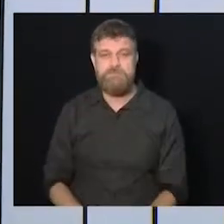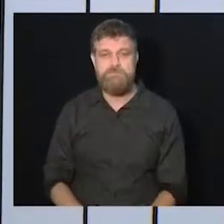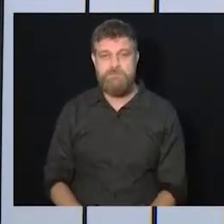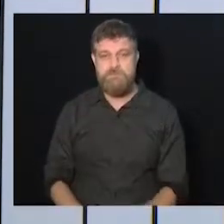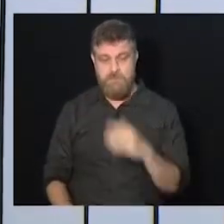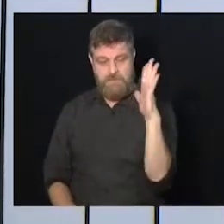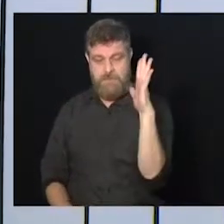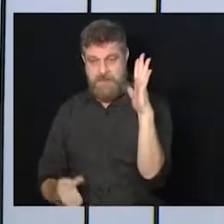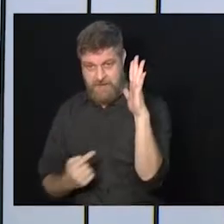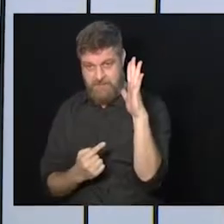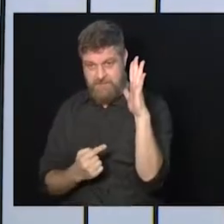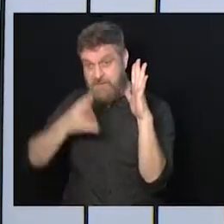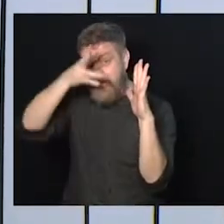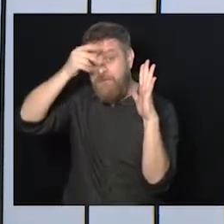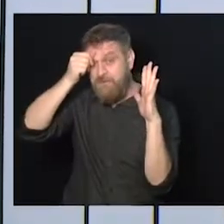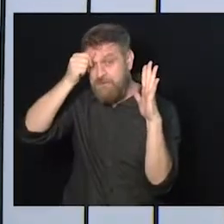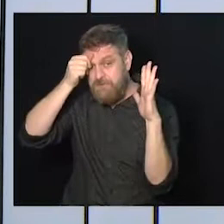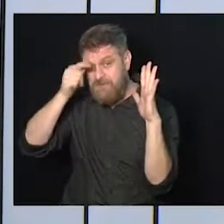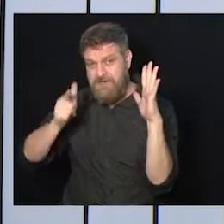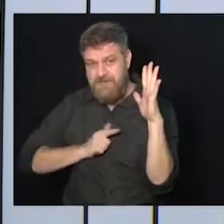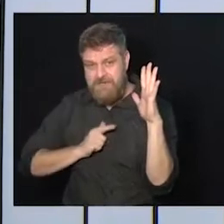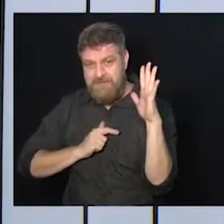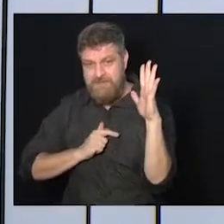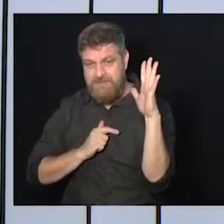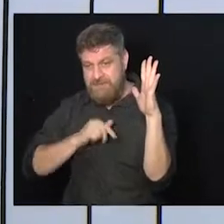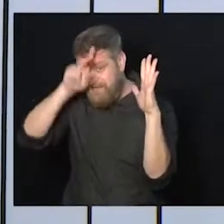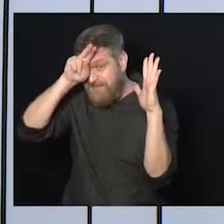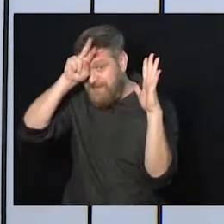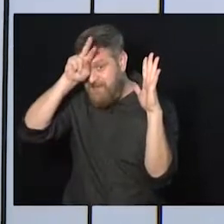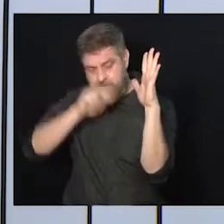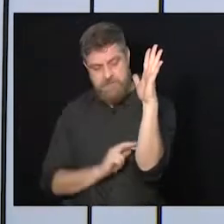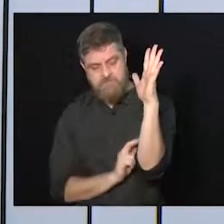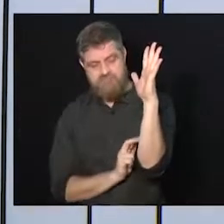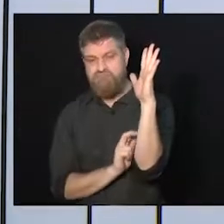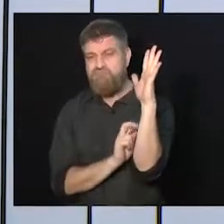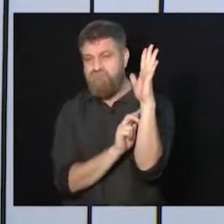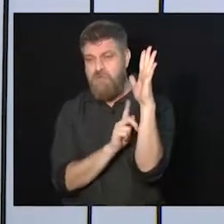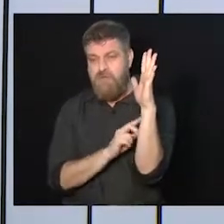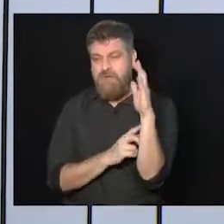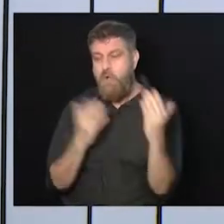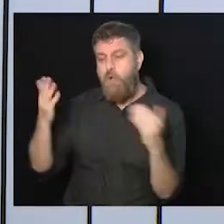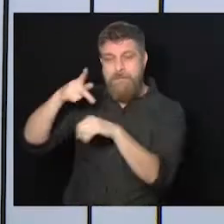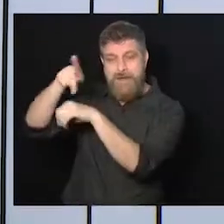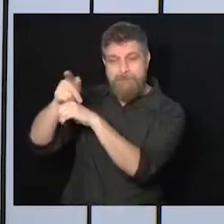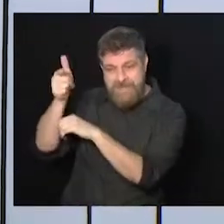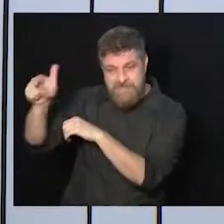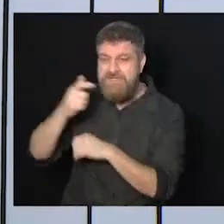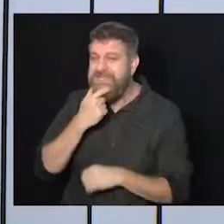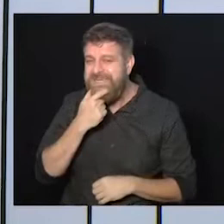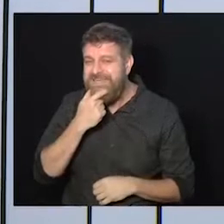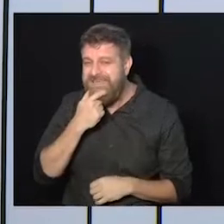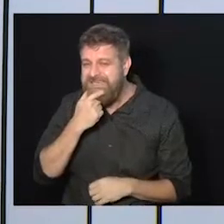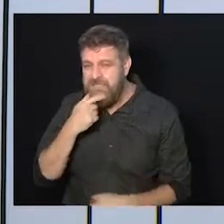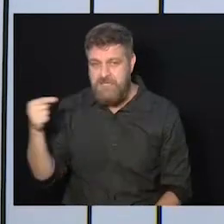árvore da Amazônia, nós temos mais espécies de formigas que todo o Reino Unido. E as formigas, elas têm